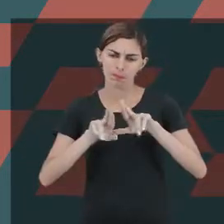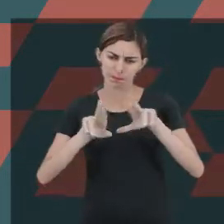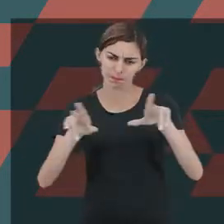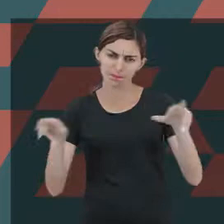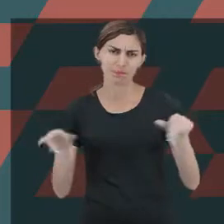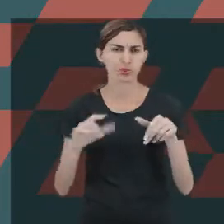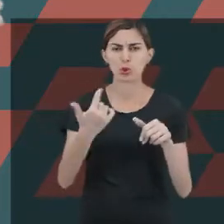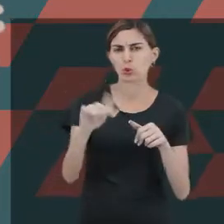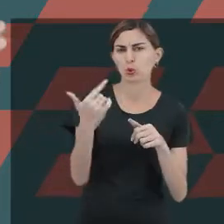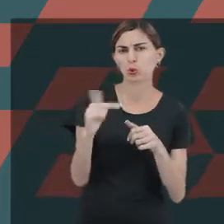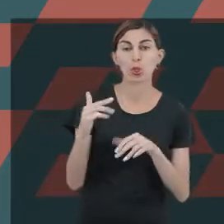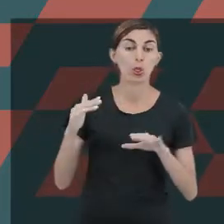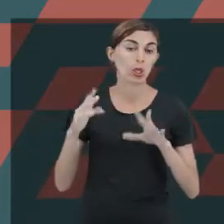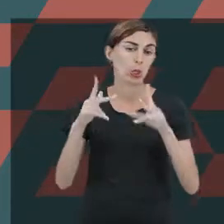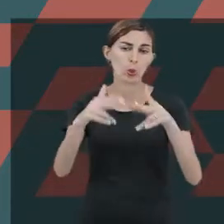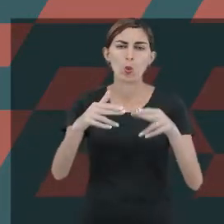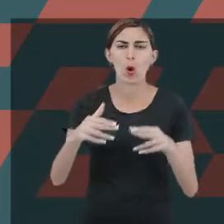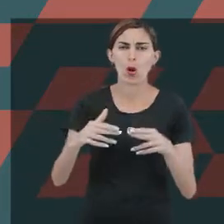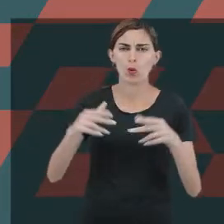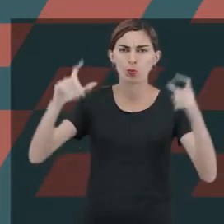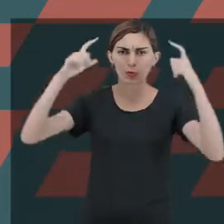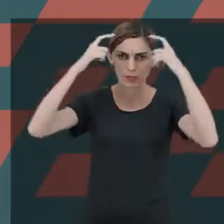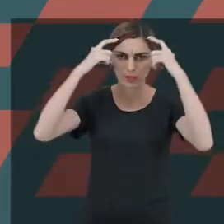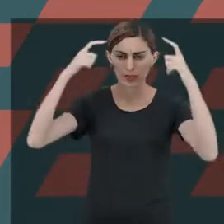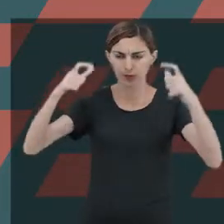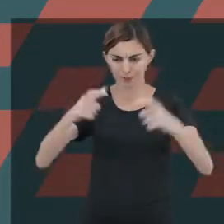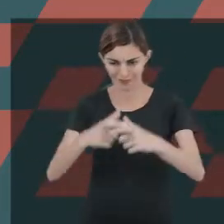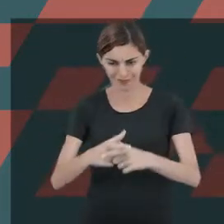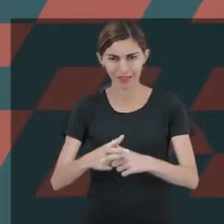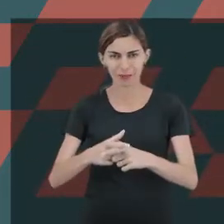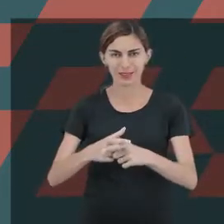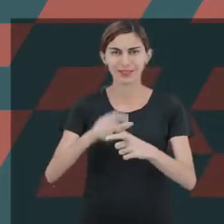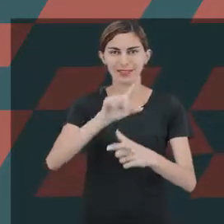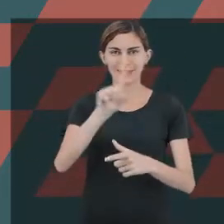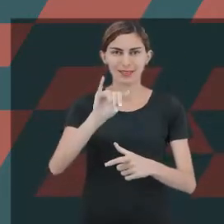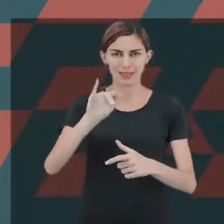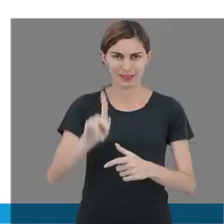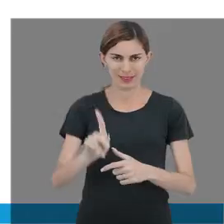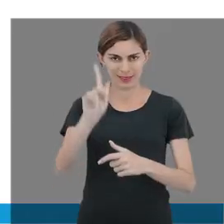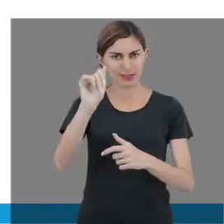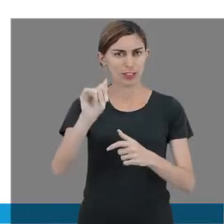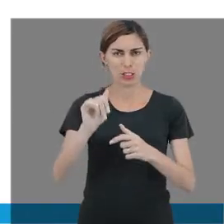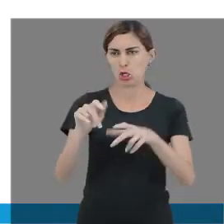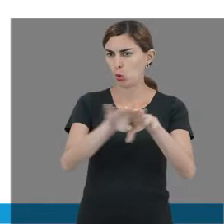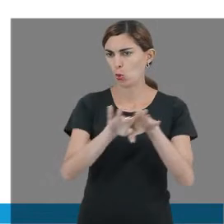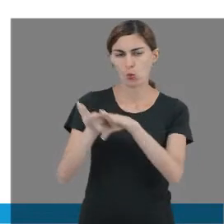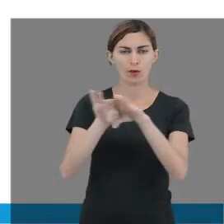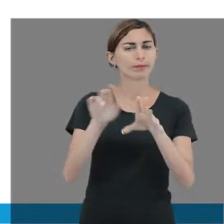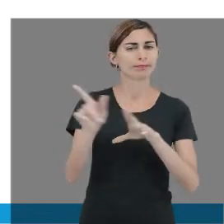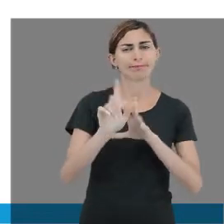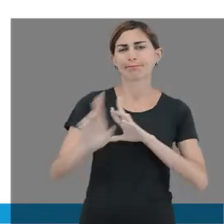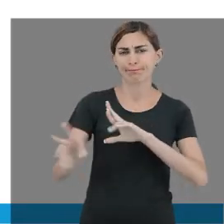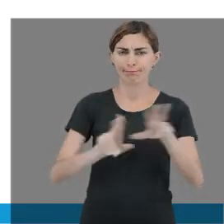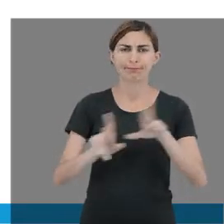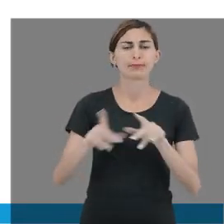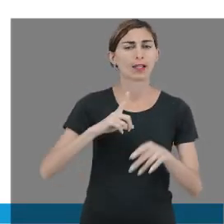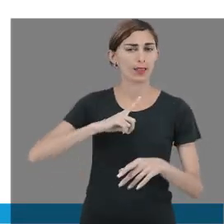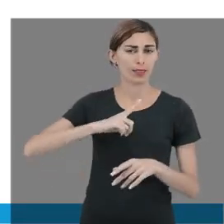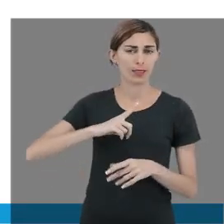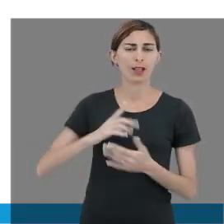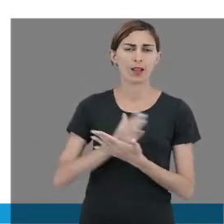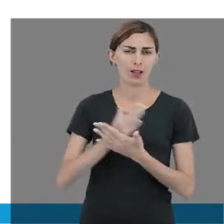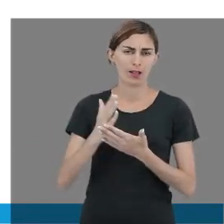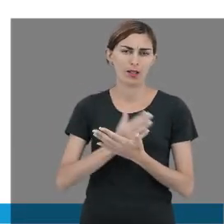existe todo paciente com síndrome congênita de Zika vírus vai ser igual. Existem aquelas formas mais graves que eles terminam sendo parecidos. Mas você tem pacientes que têm um quadro